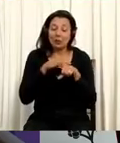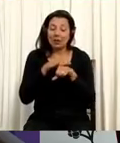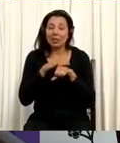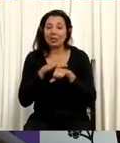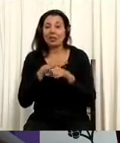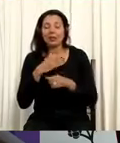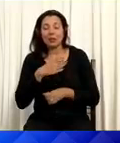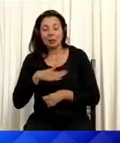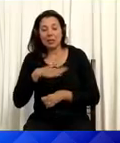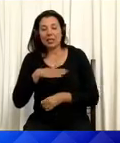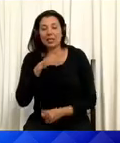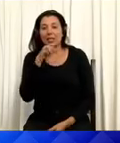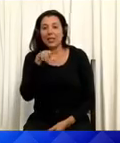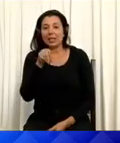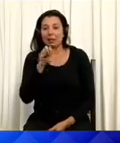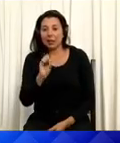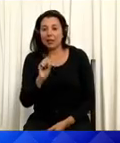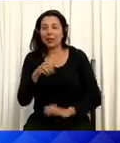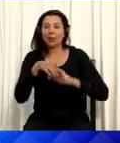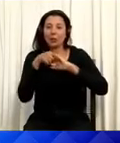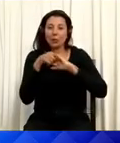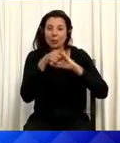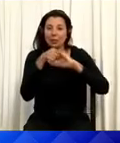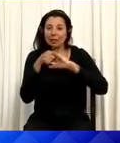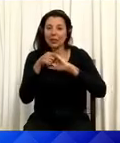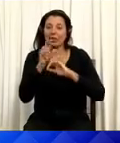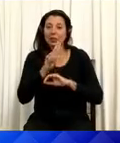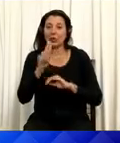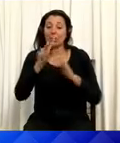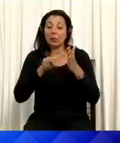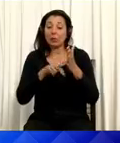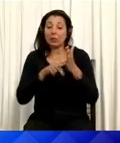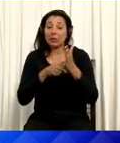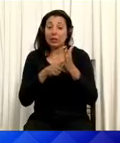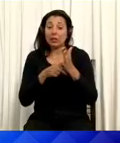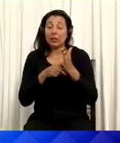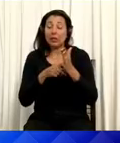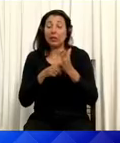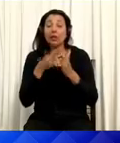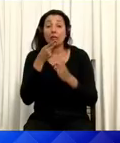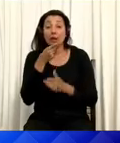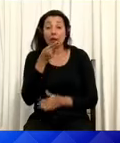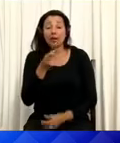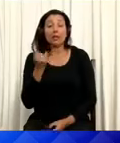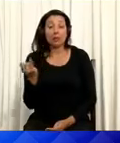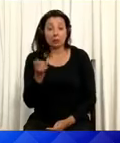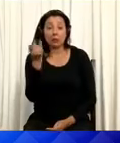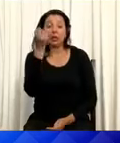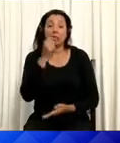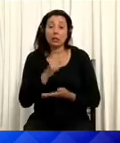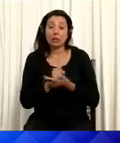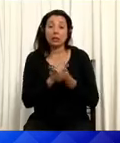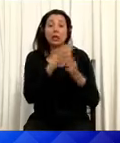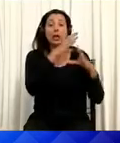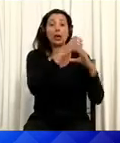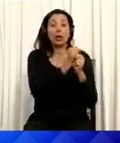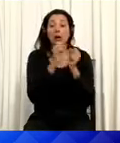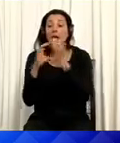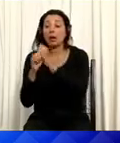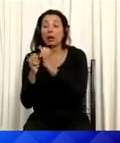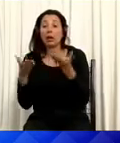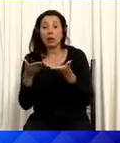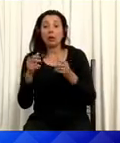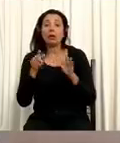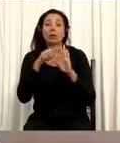a Meg fizesse as saudações em nome do Simpro e falasse sobre a importância de falar sobre a solidariedade nesse